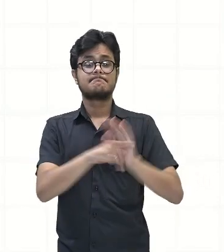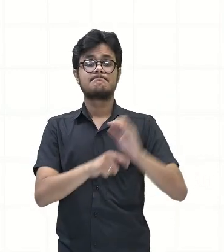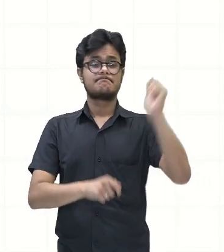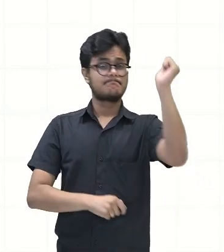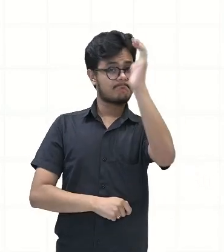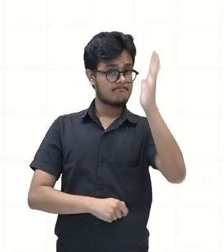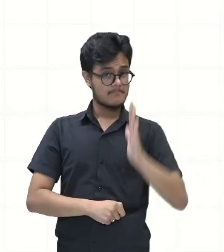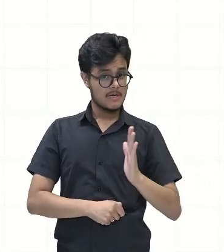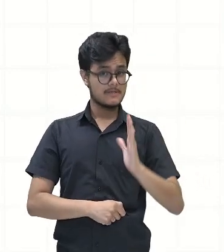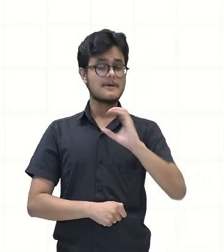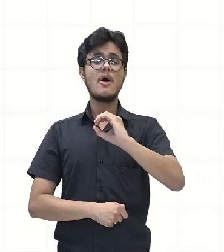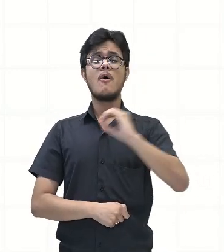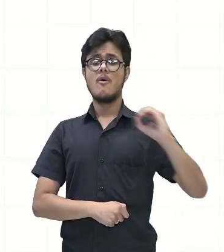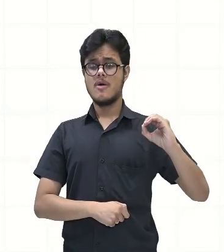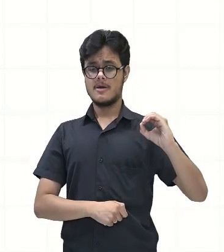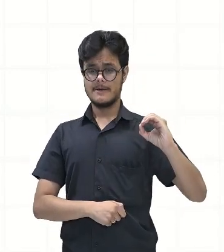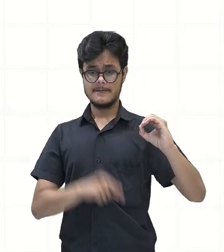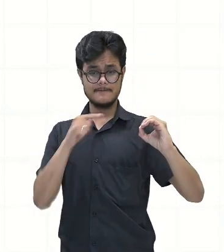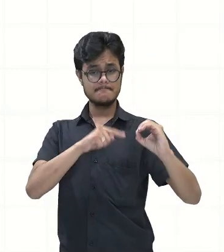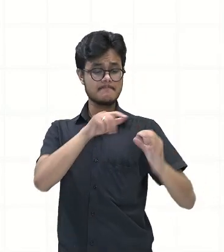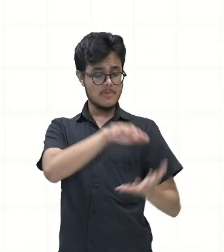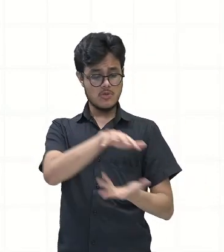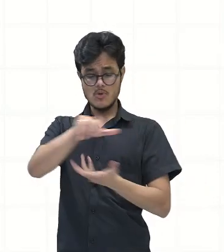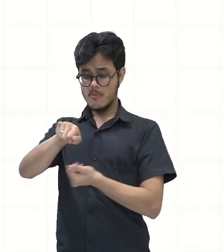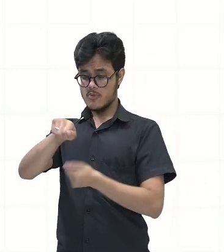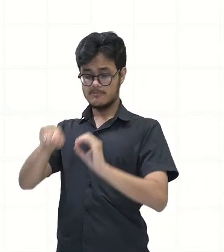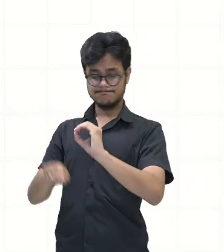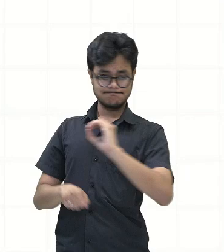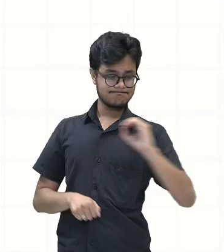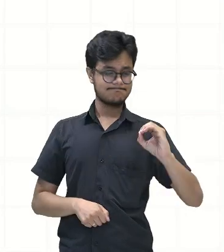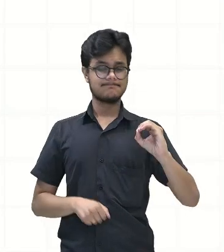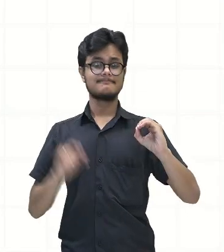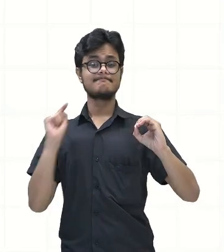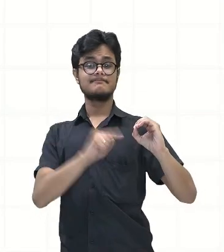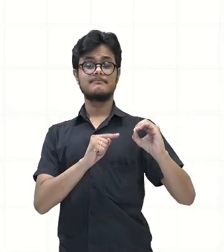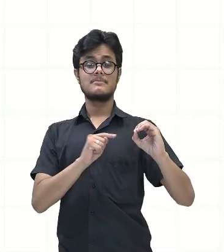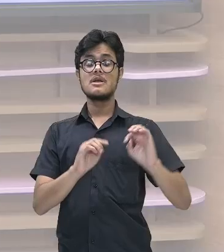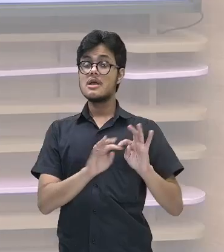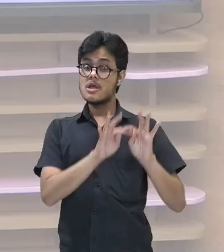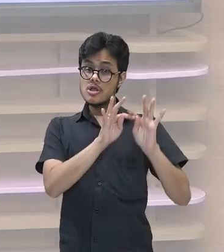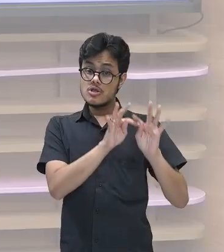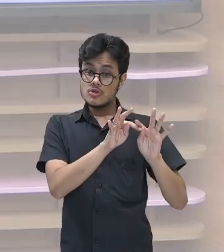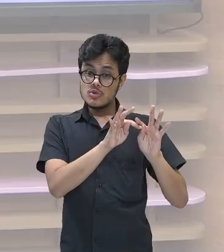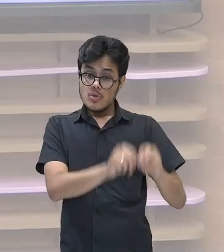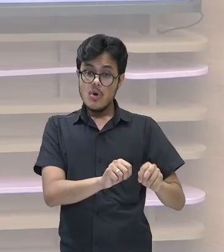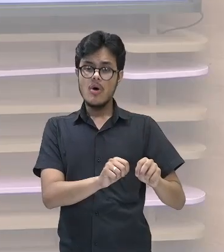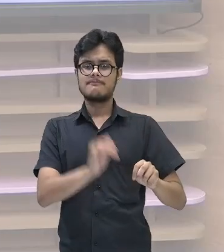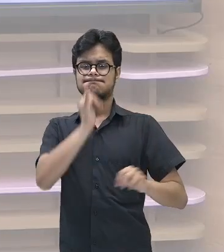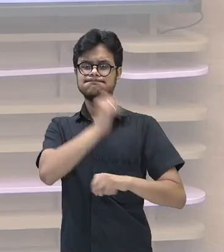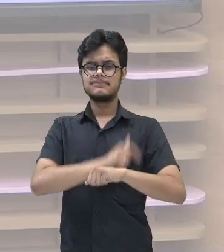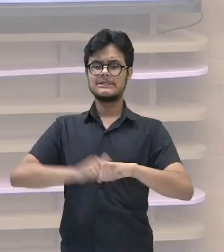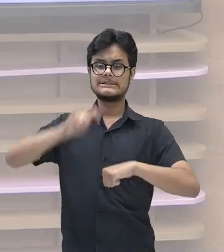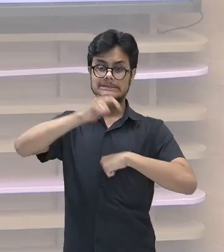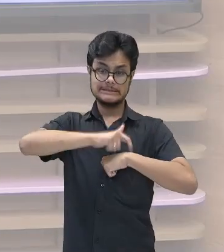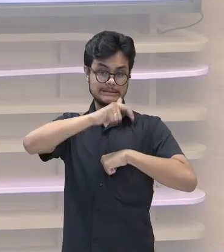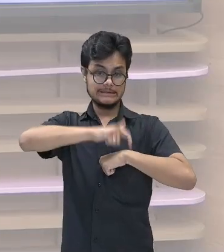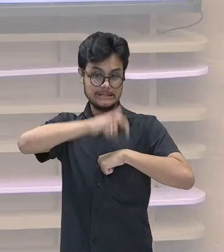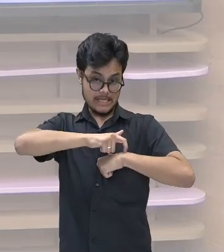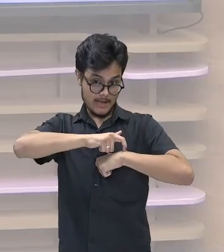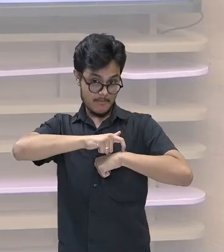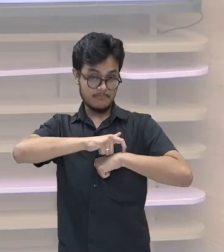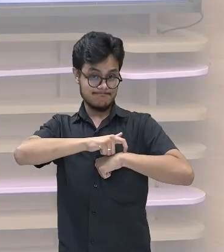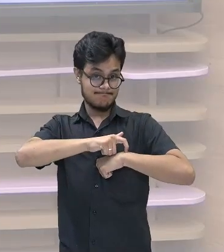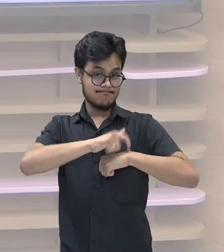parte oeste da Terra. Então, isso quer dizer que todos os fusos horários do Brasil,